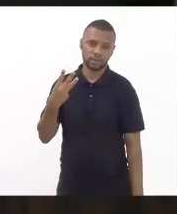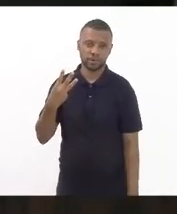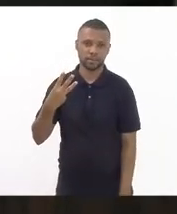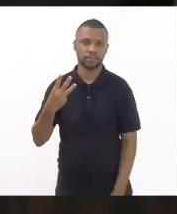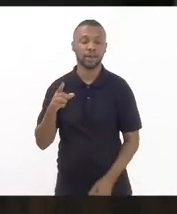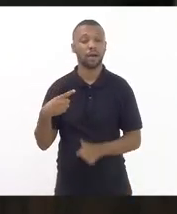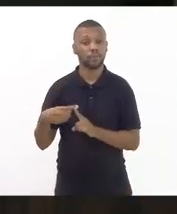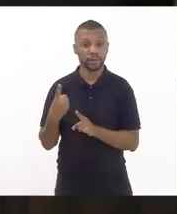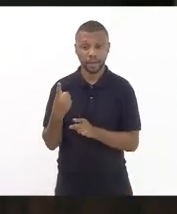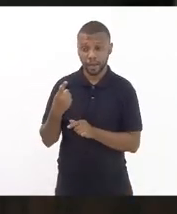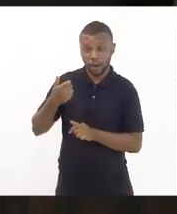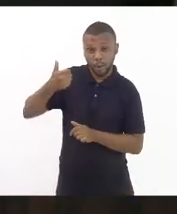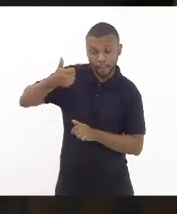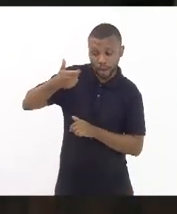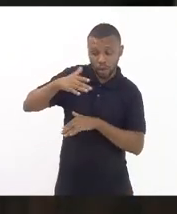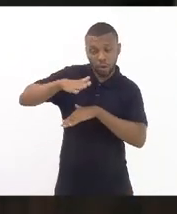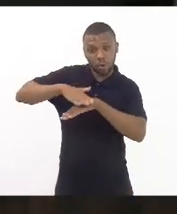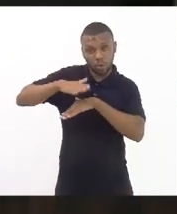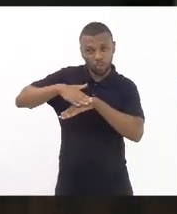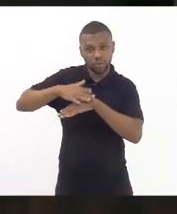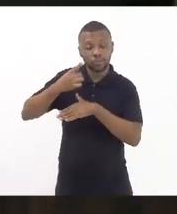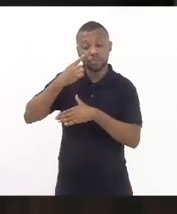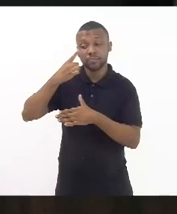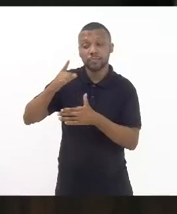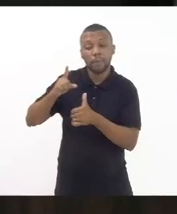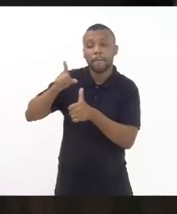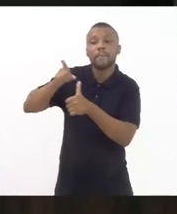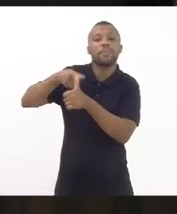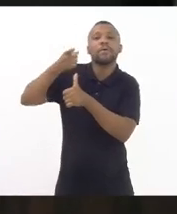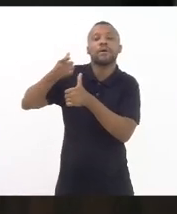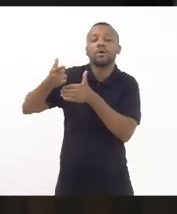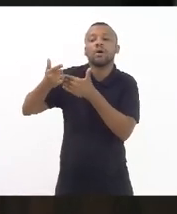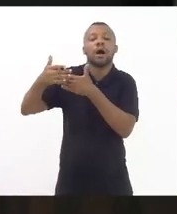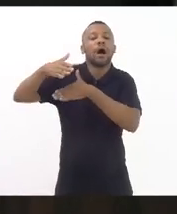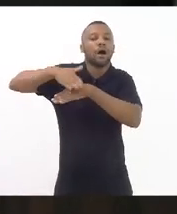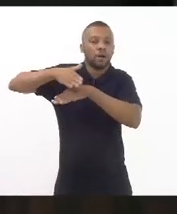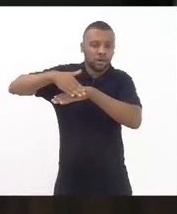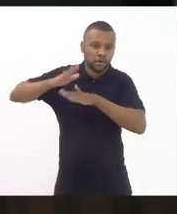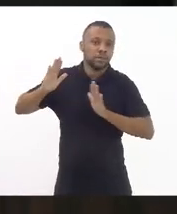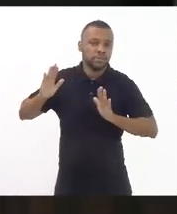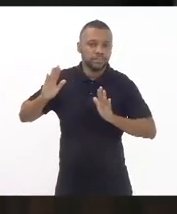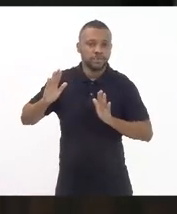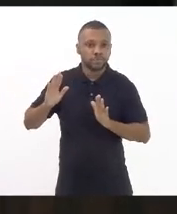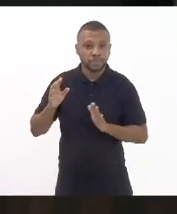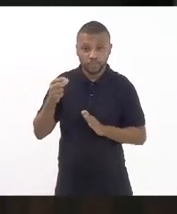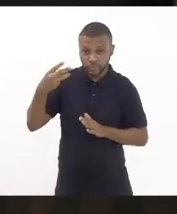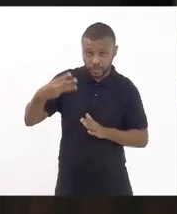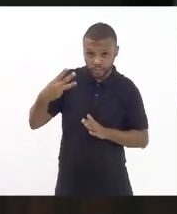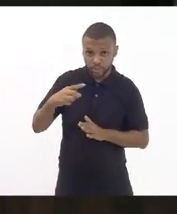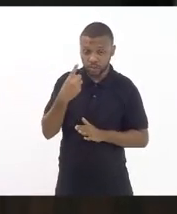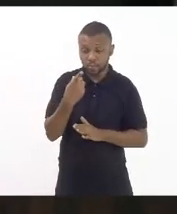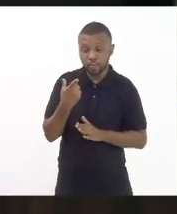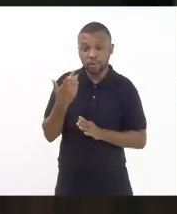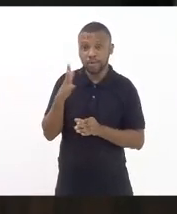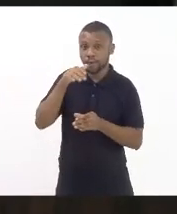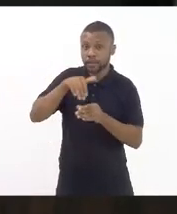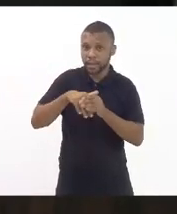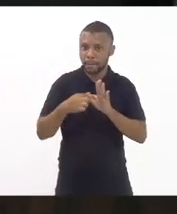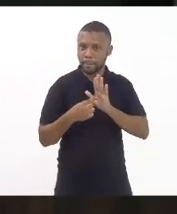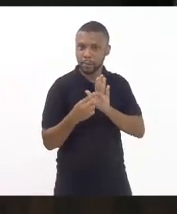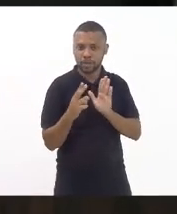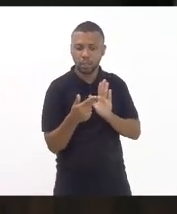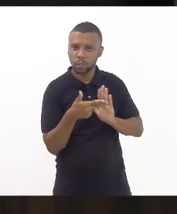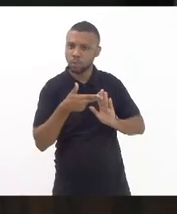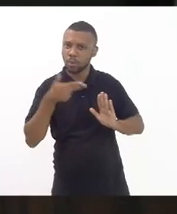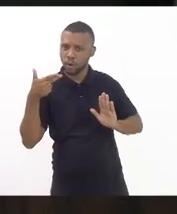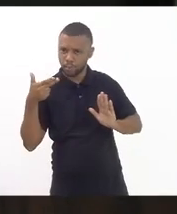É porque é o primeiro autor aqui, eu fui pelo primeiro autor. O 3º vamos votar agora, nominal. O 2º e o